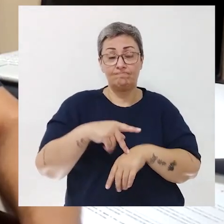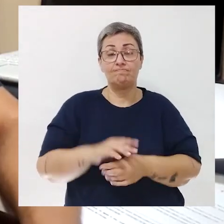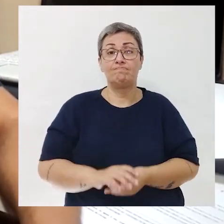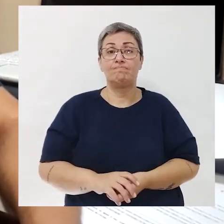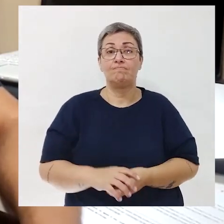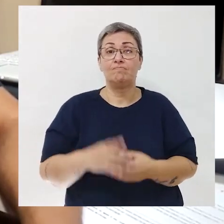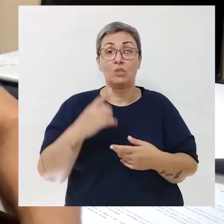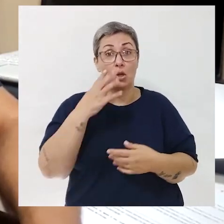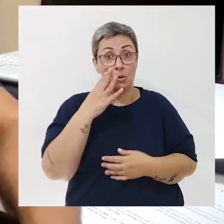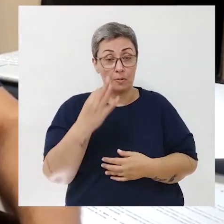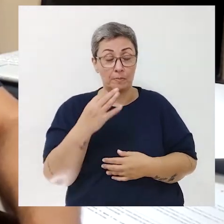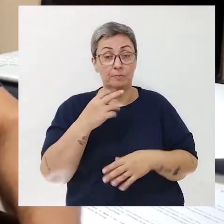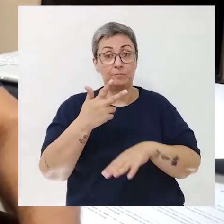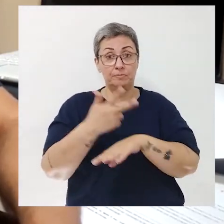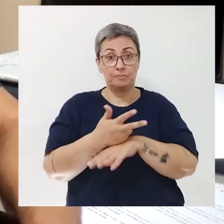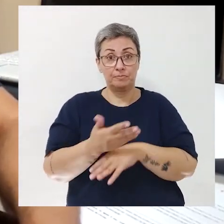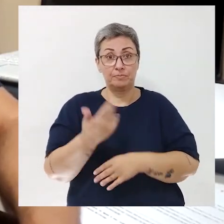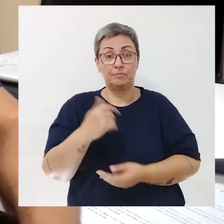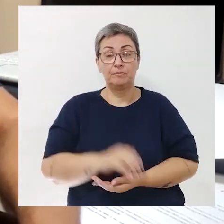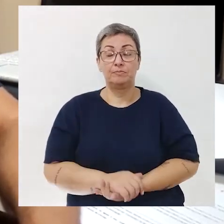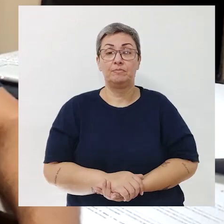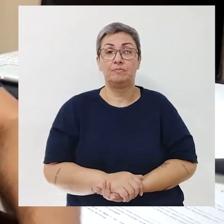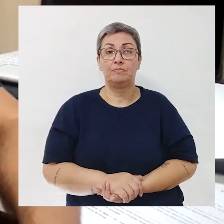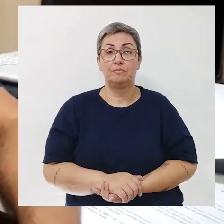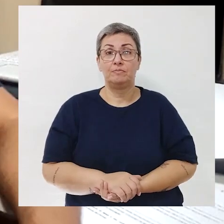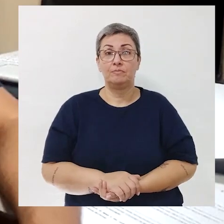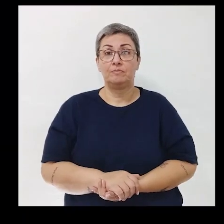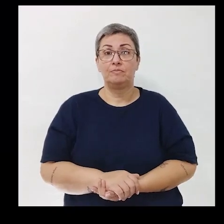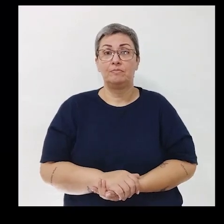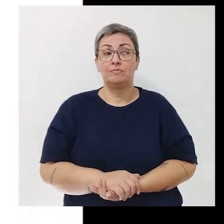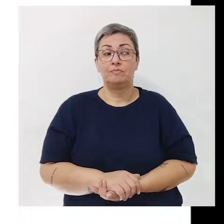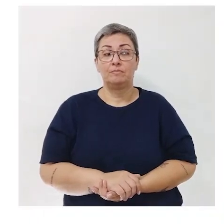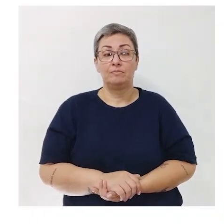país, né? Preste atenção nesse vídeo, vamos lá.